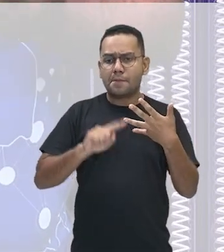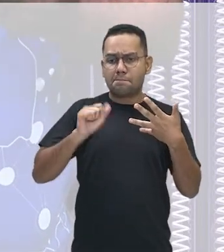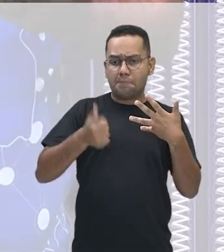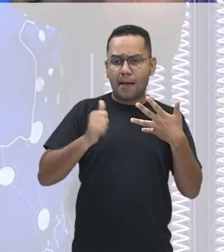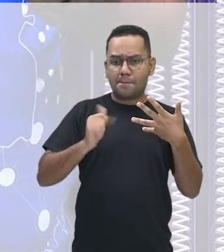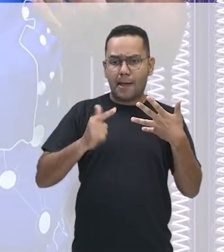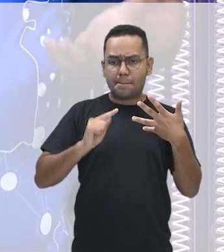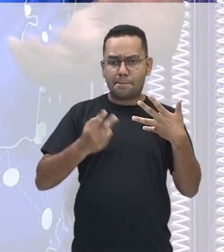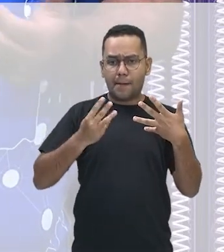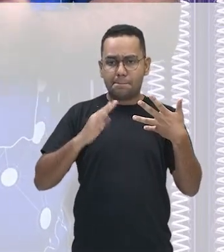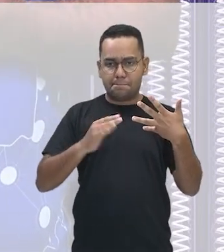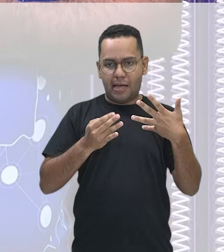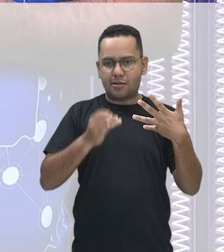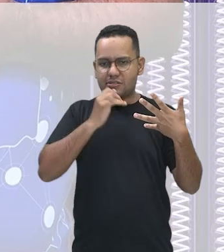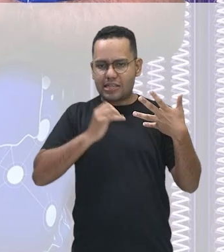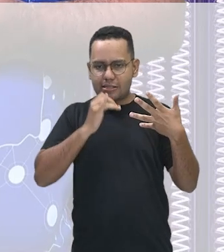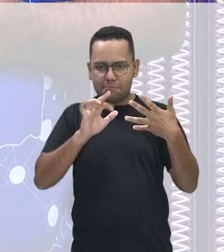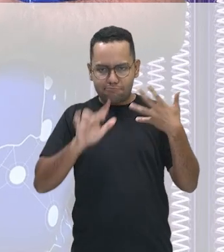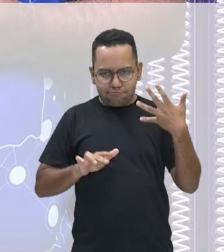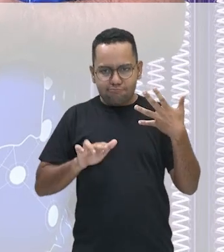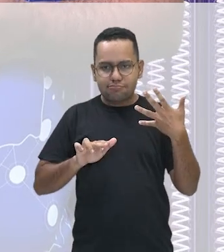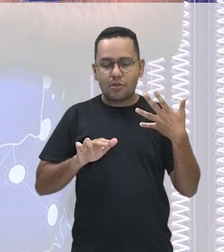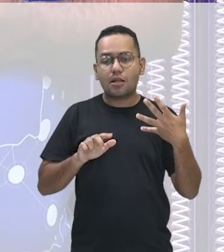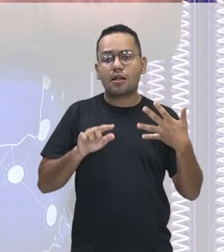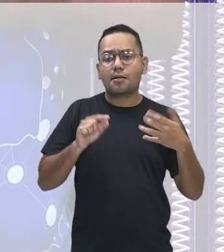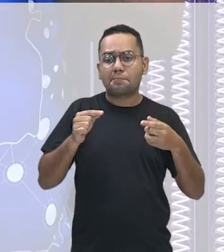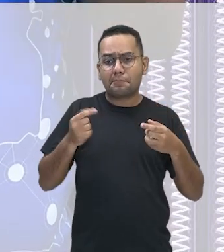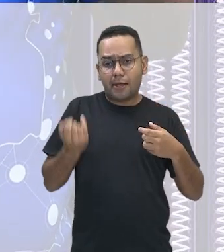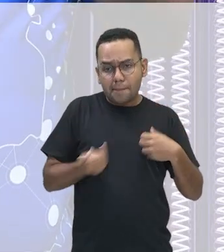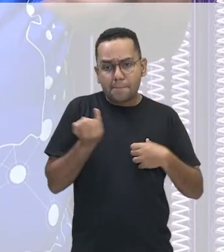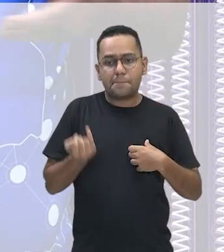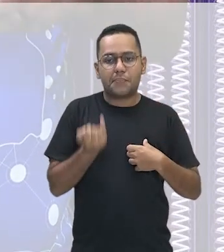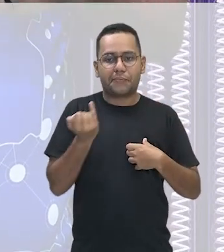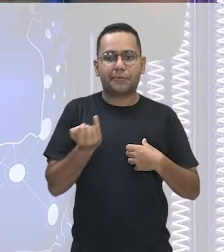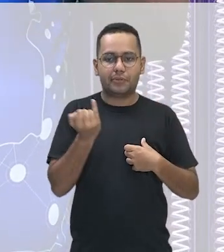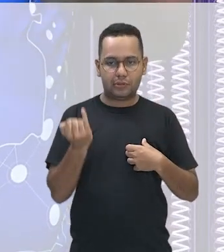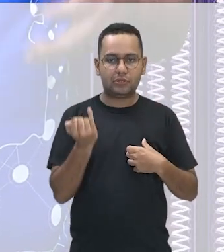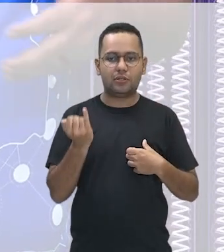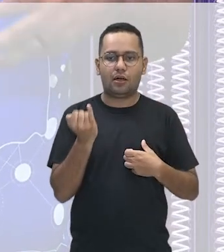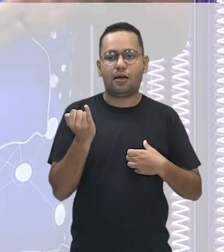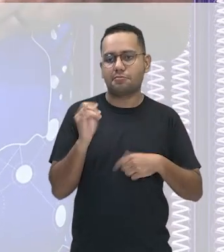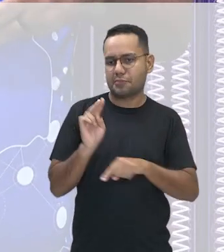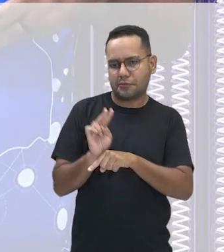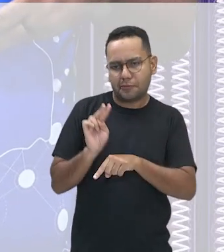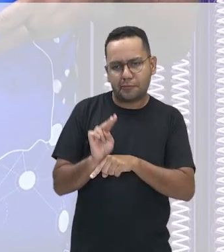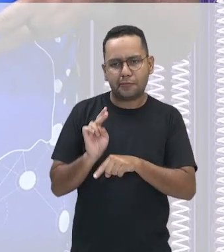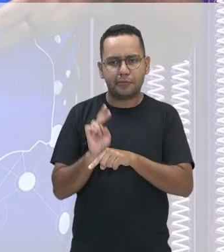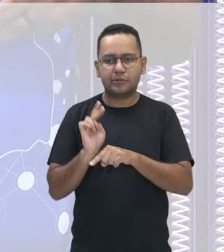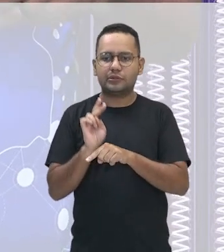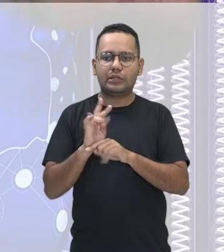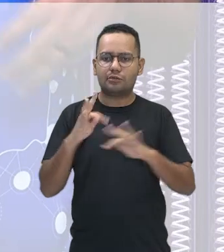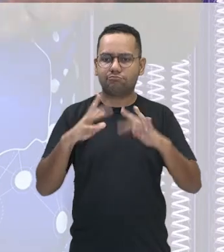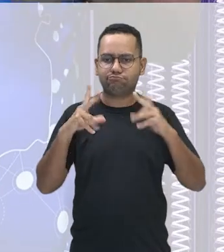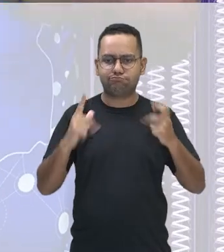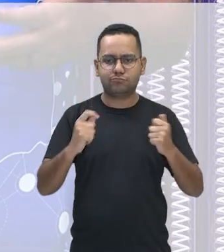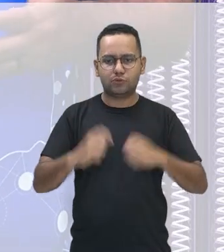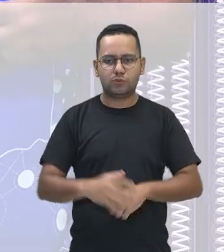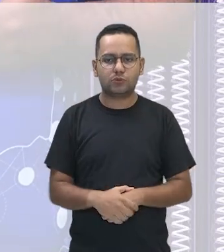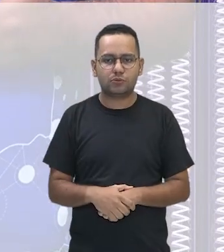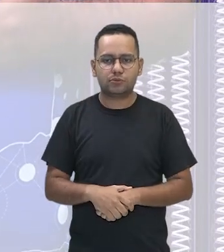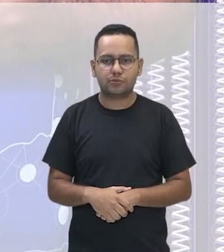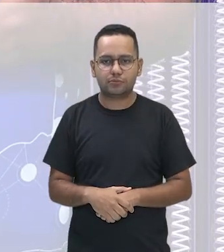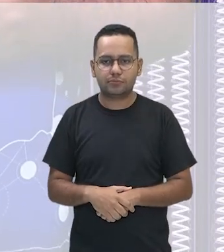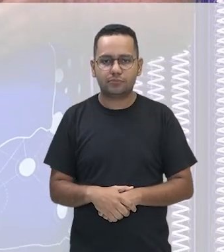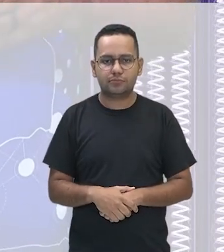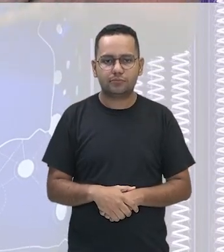para a sustentabilidade de todos os biomas, de toda a vida humana, de toda a vida animal,